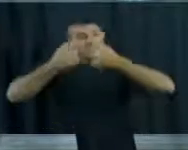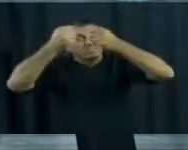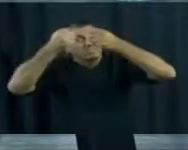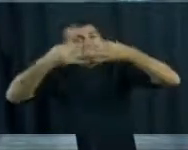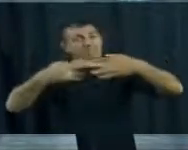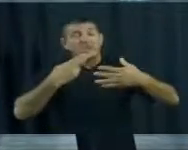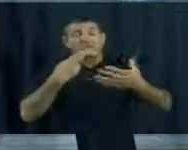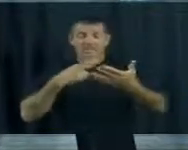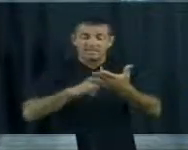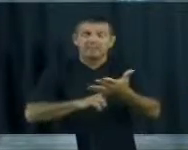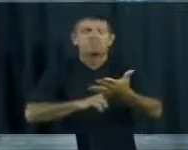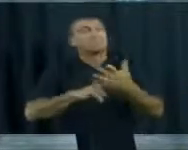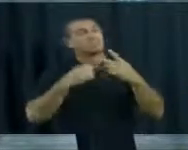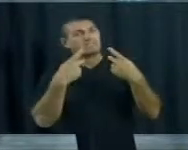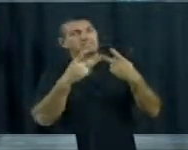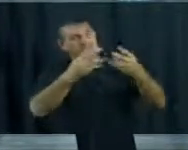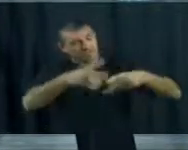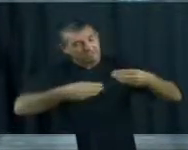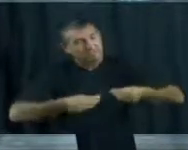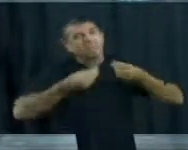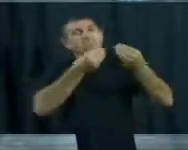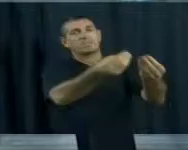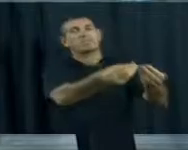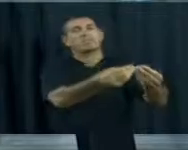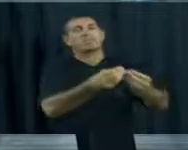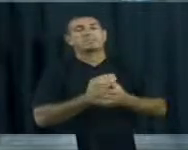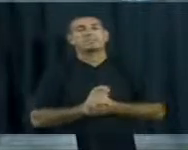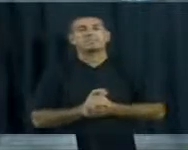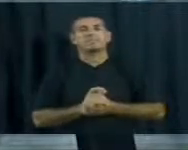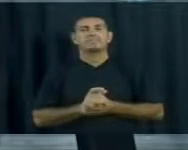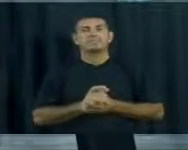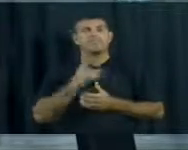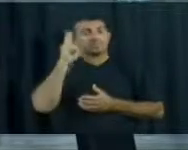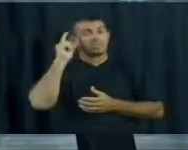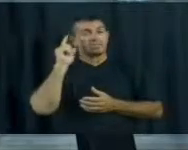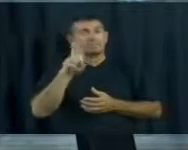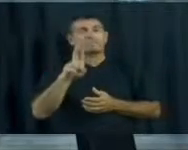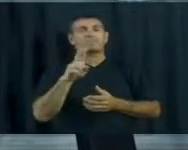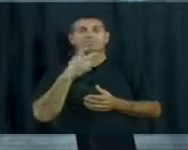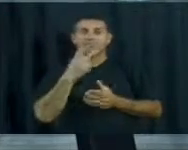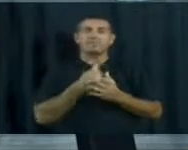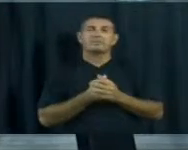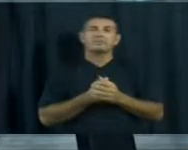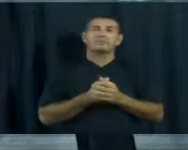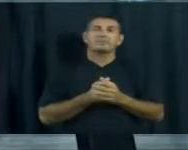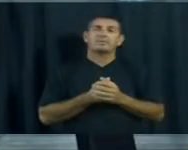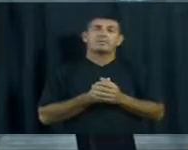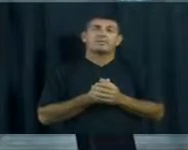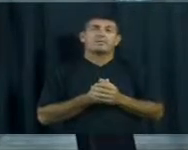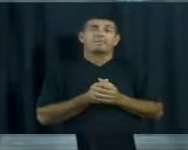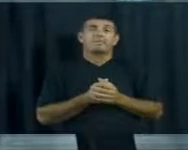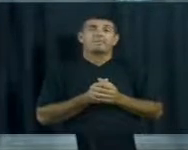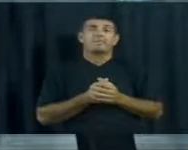com o senhor, que depois a gente vai te entregar, e eu queria expor isso. O que acontece, prefeito? Na grande maioria das vezes, a gente tem deficientes